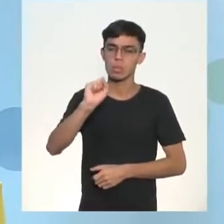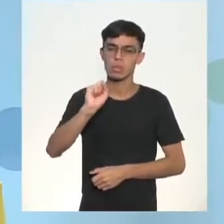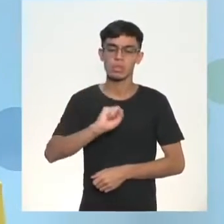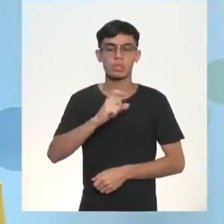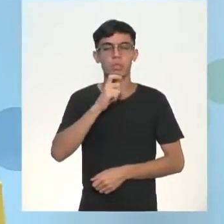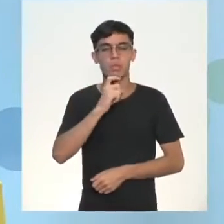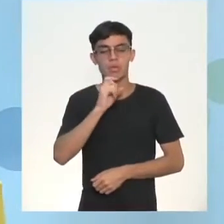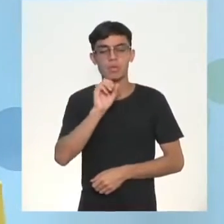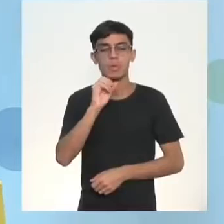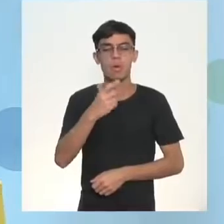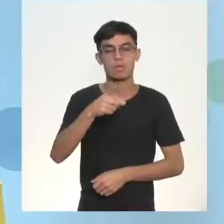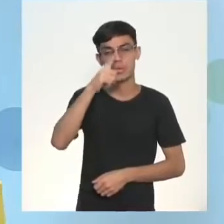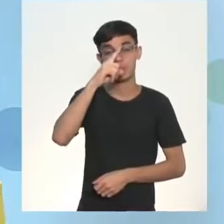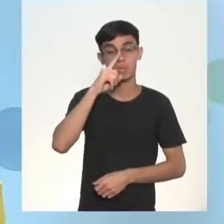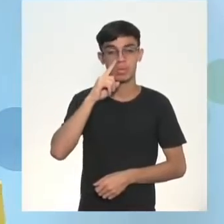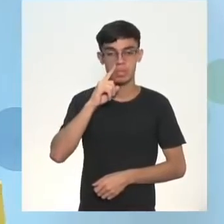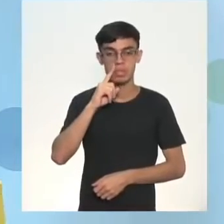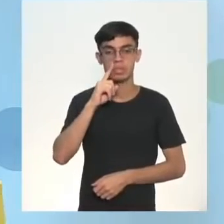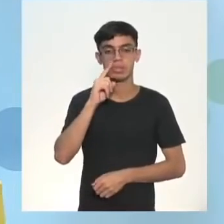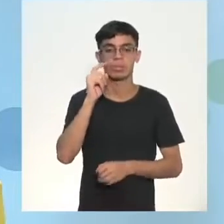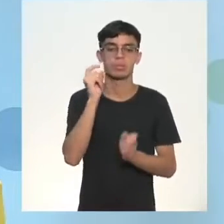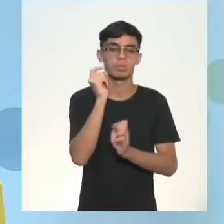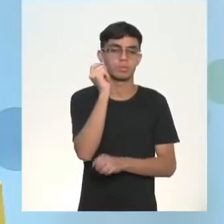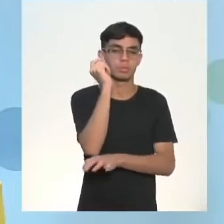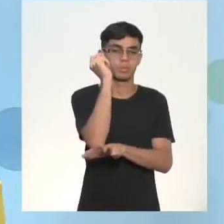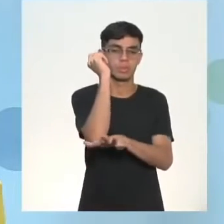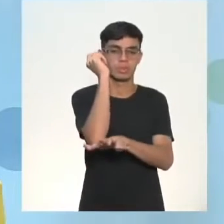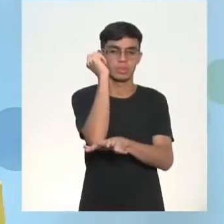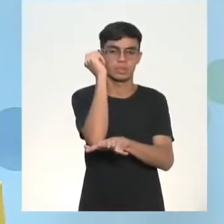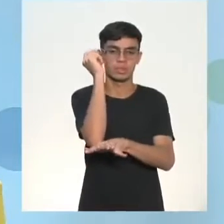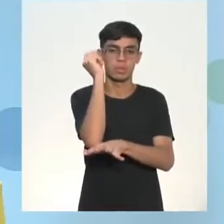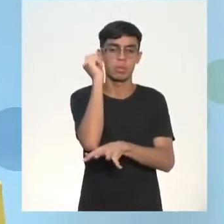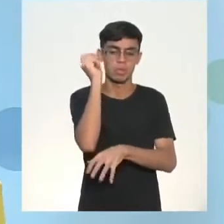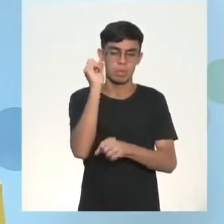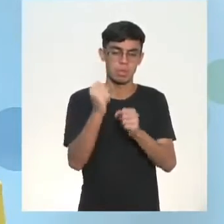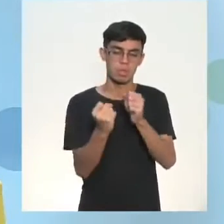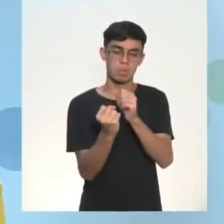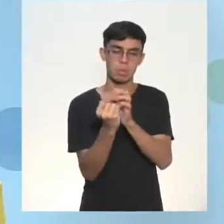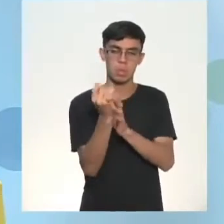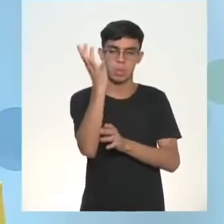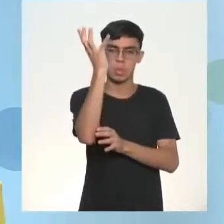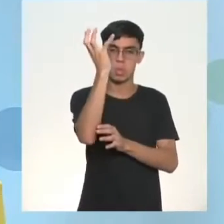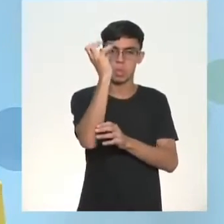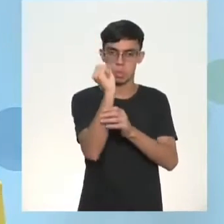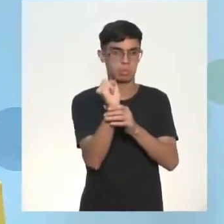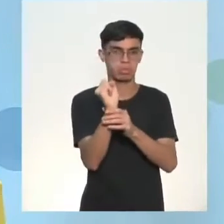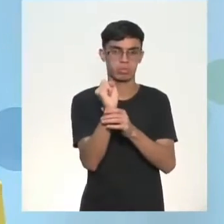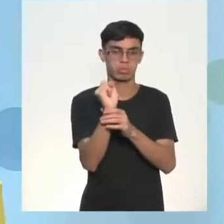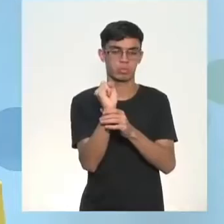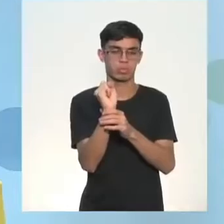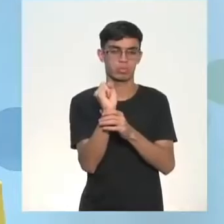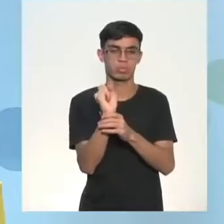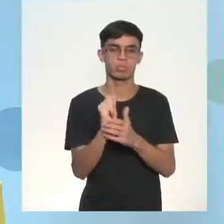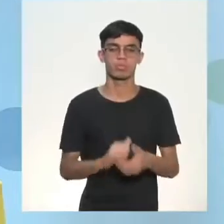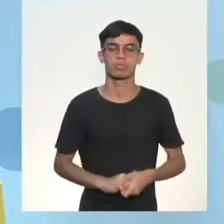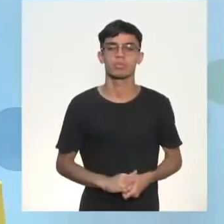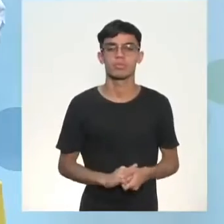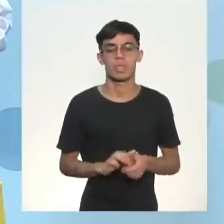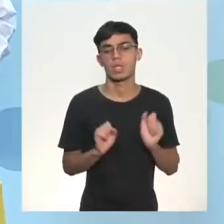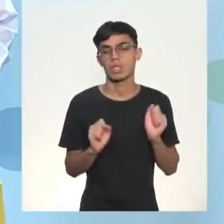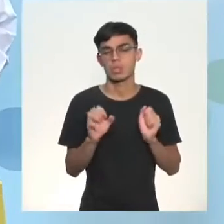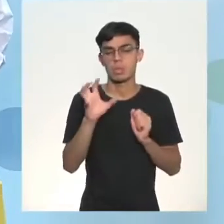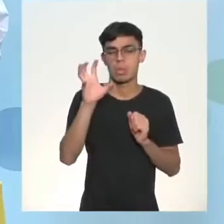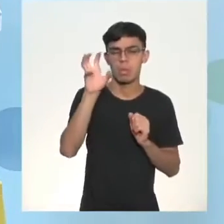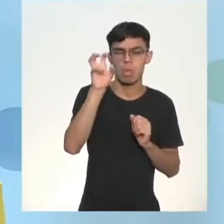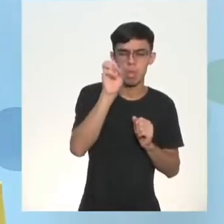ou verdes, que os pés das ervilhas poderiam ser altos ou baixos, né? Também que as ervilhas poderiam ser enrugadas